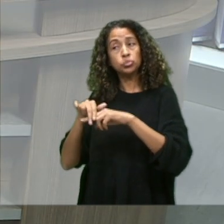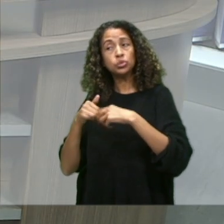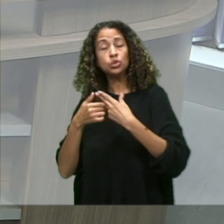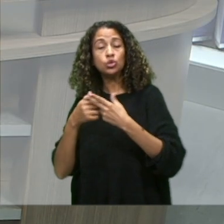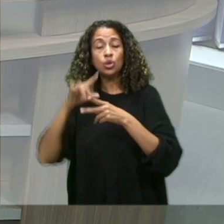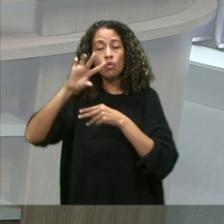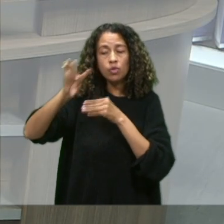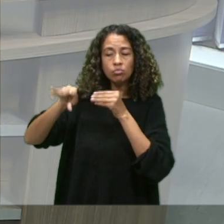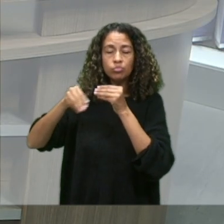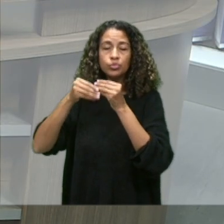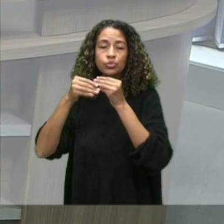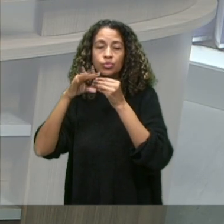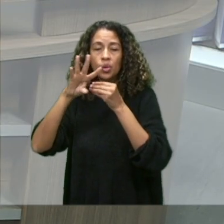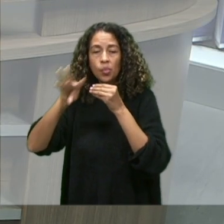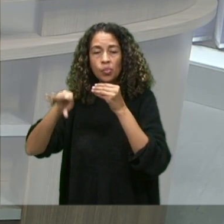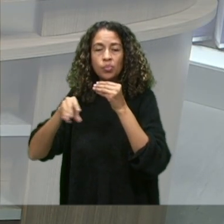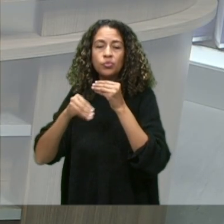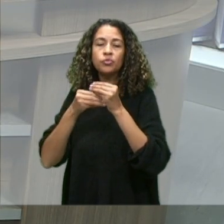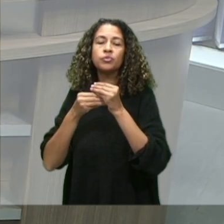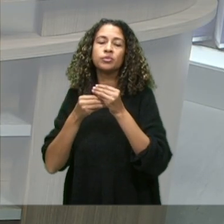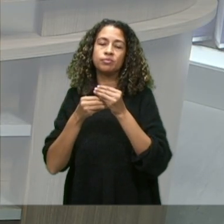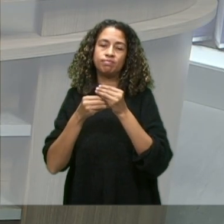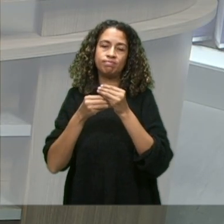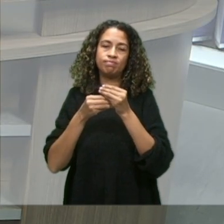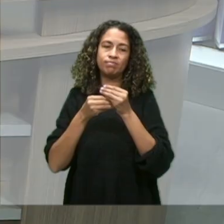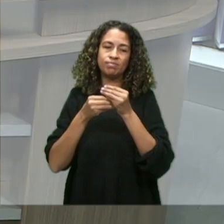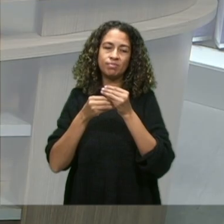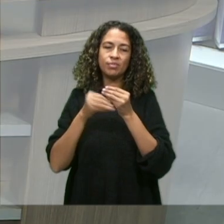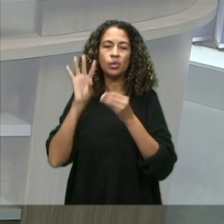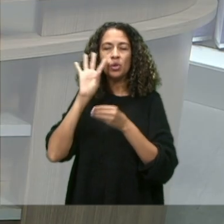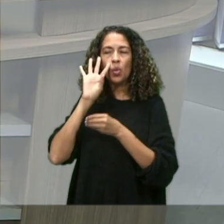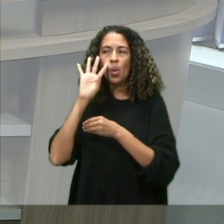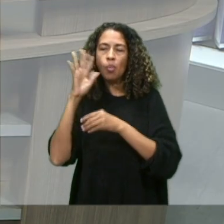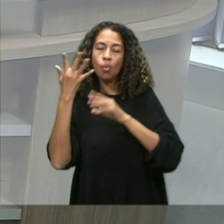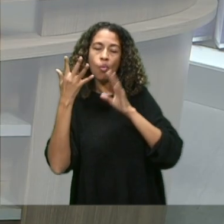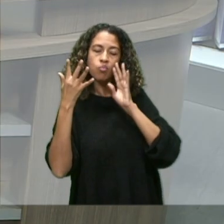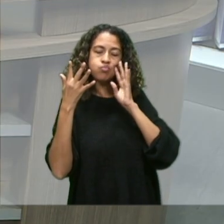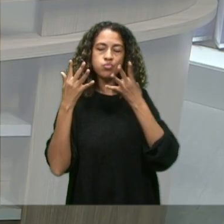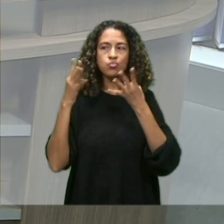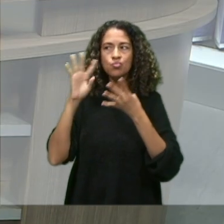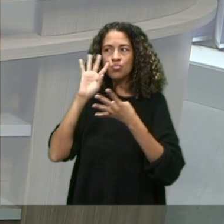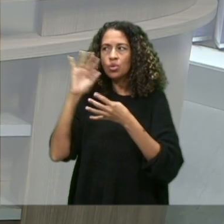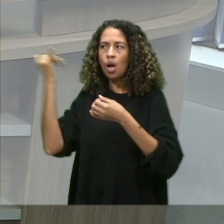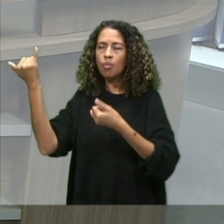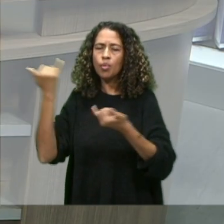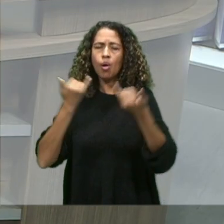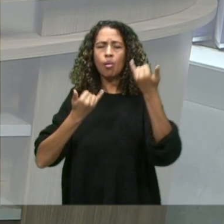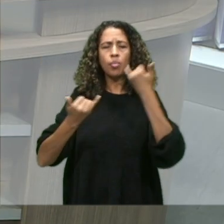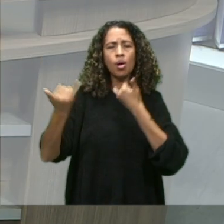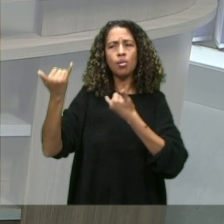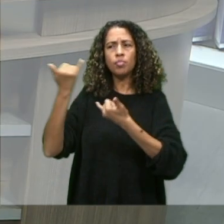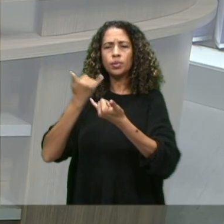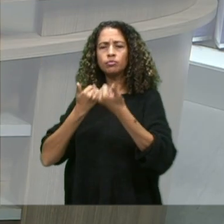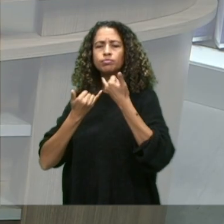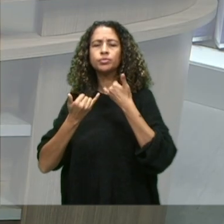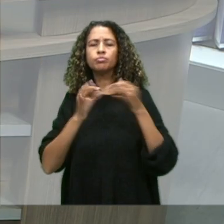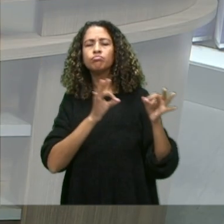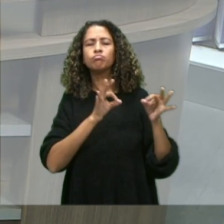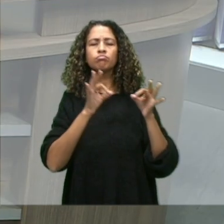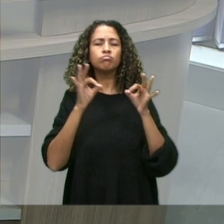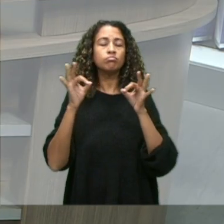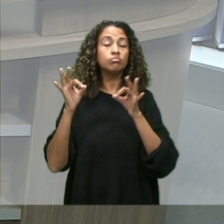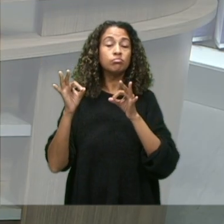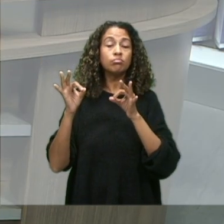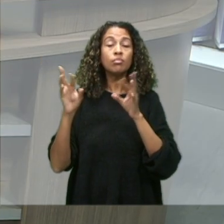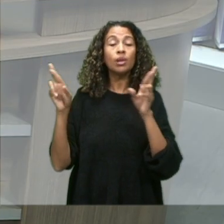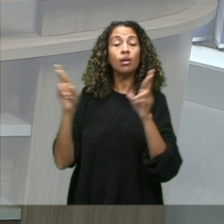trechos, causos também que eu fui Ouvindo, né? Ouvindo e vendo que tinha relação com